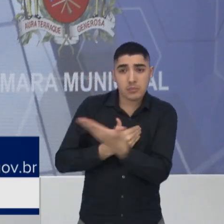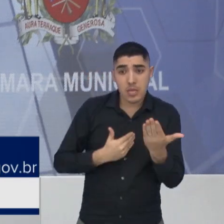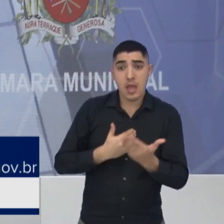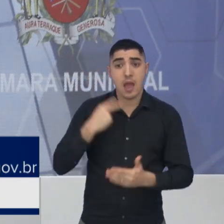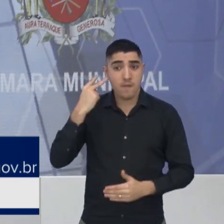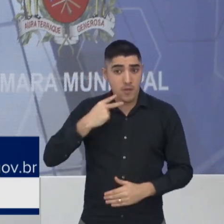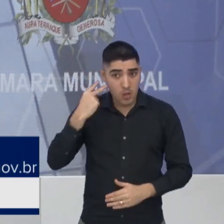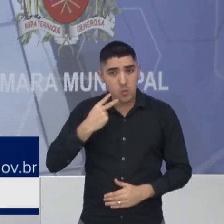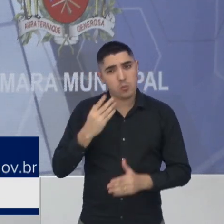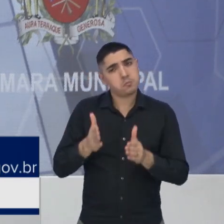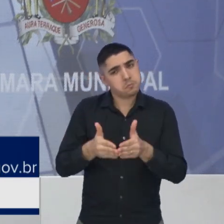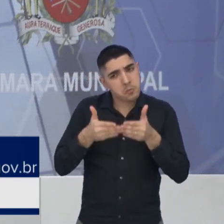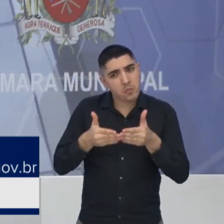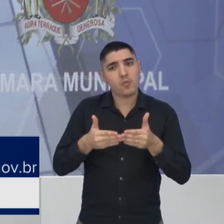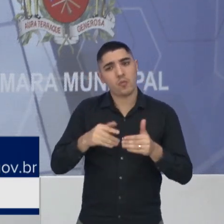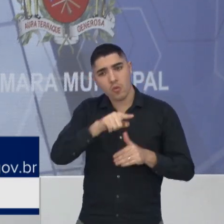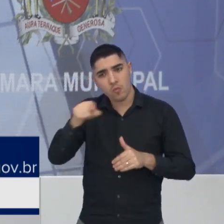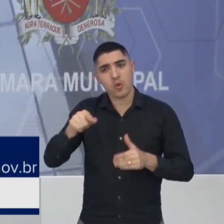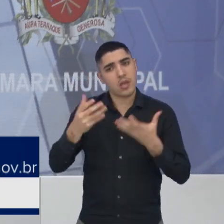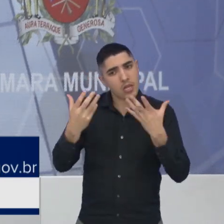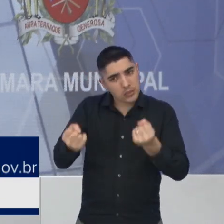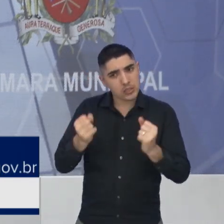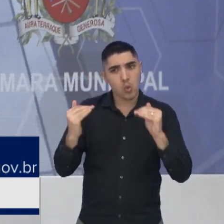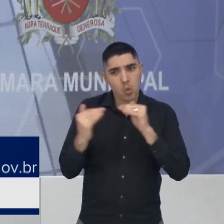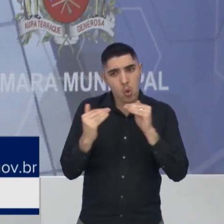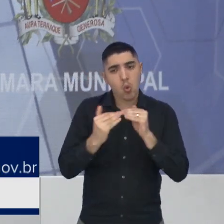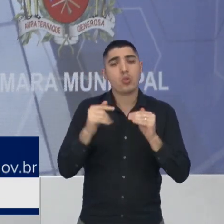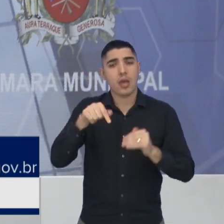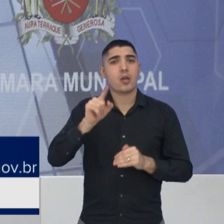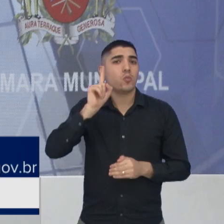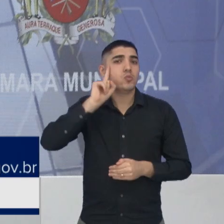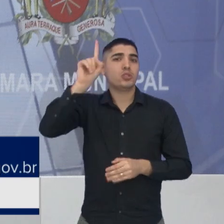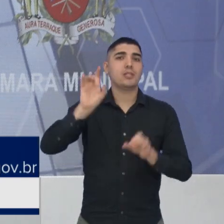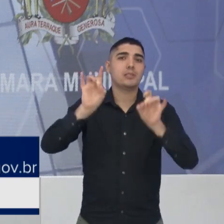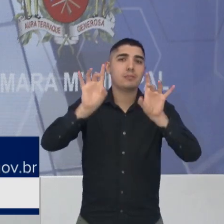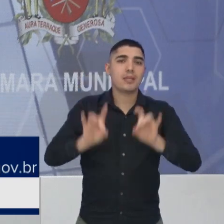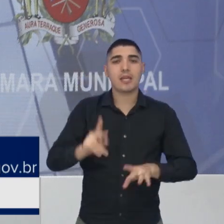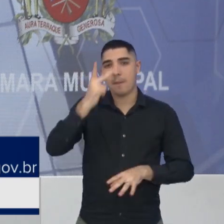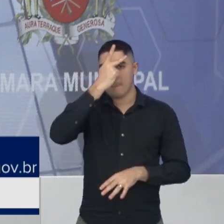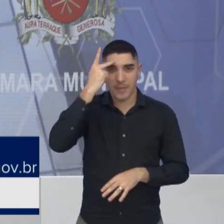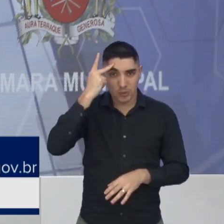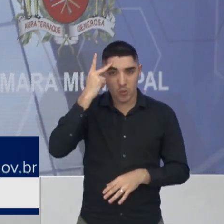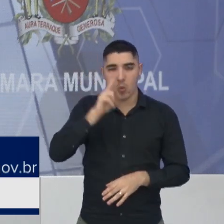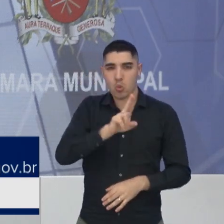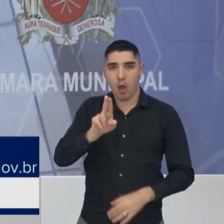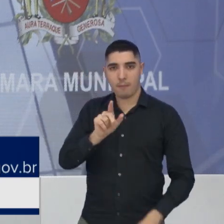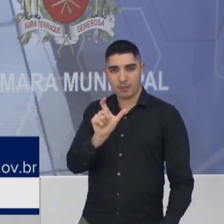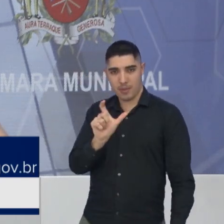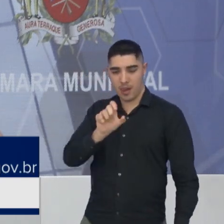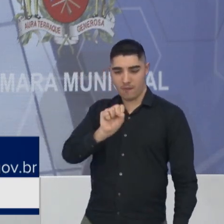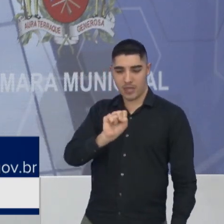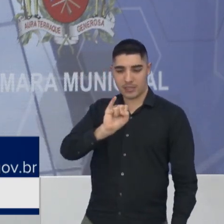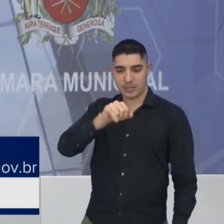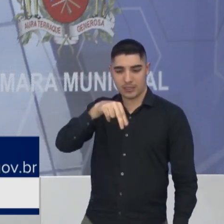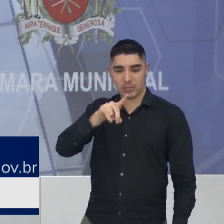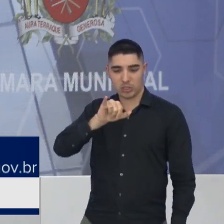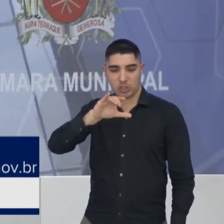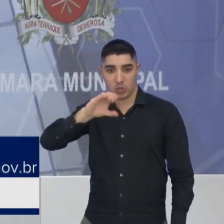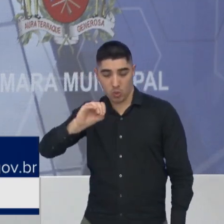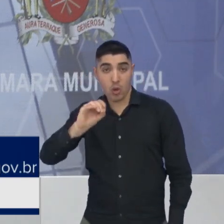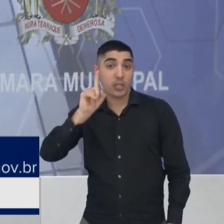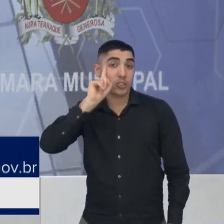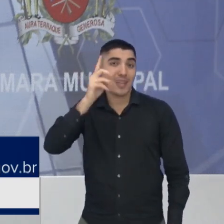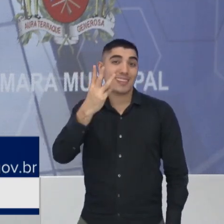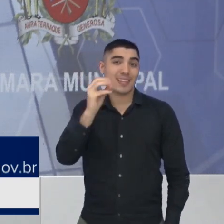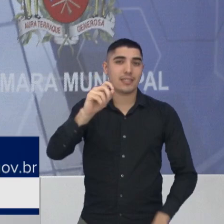pudessem aprovar por unanimidade o Dia do Síndico, comemorado no dia 30 de novembro, e aí